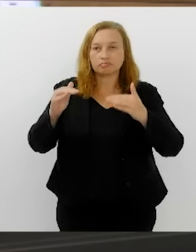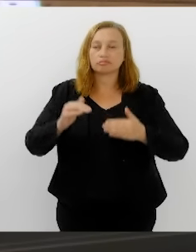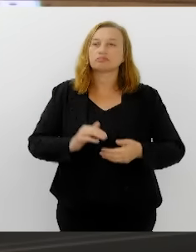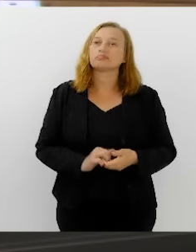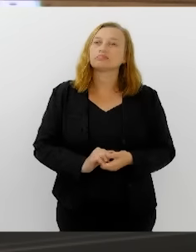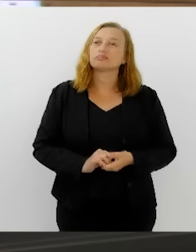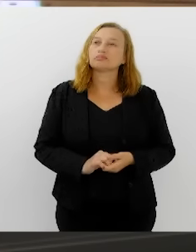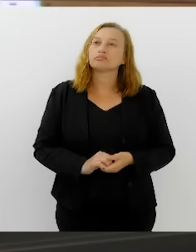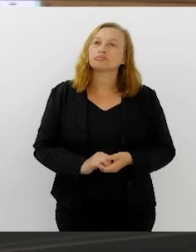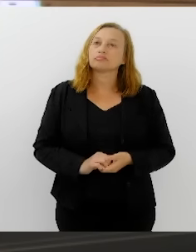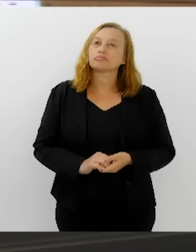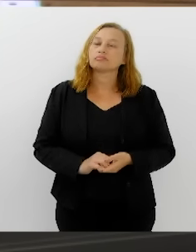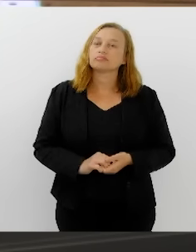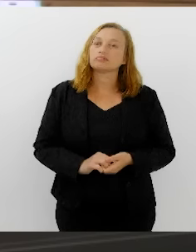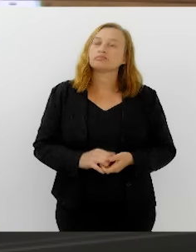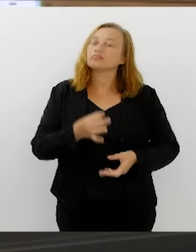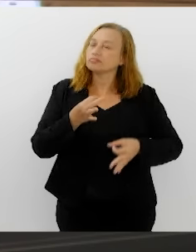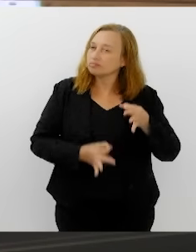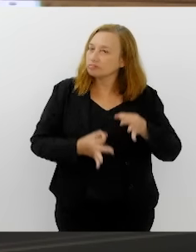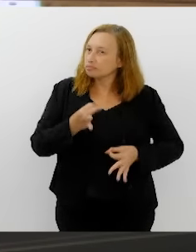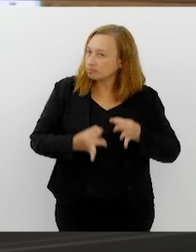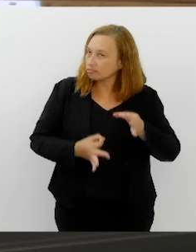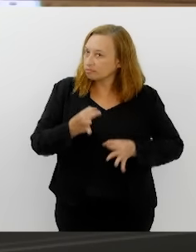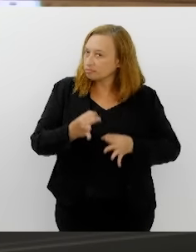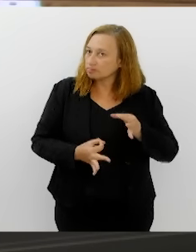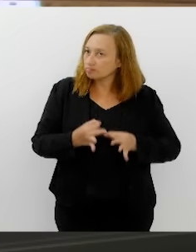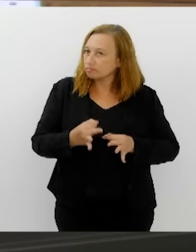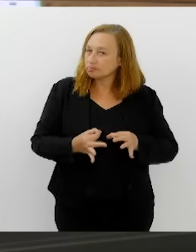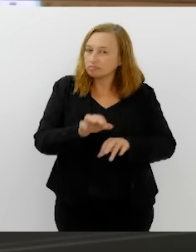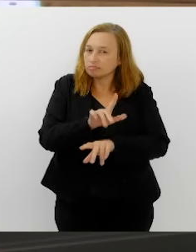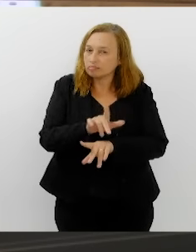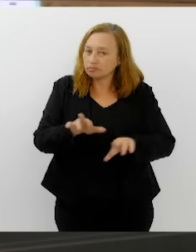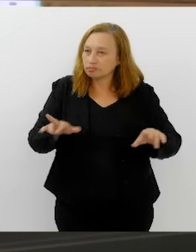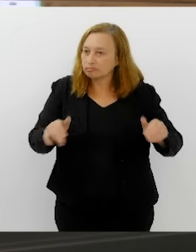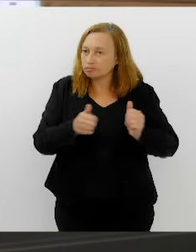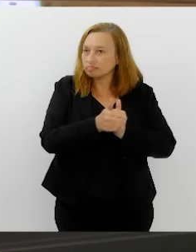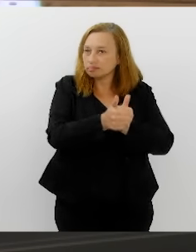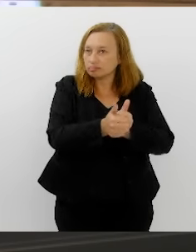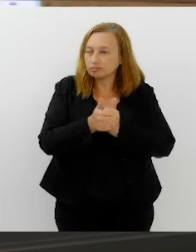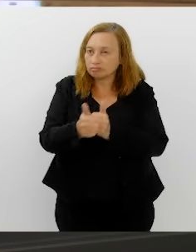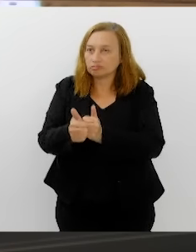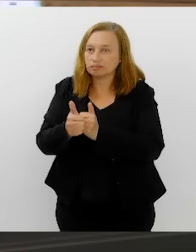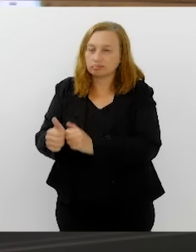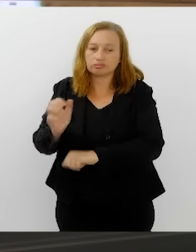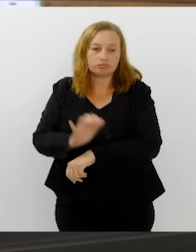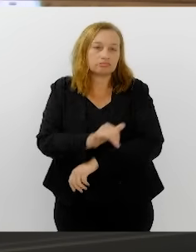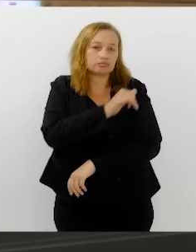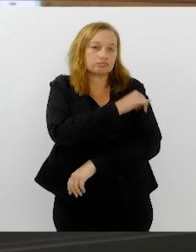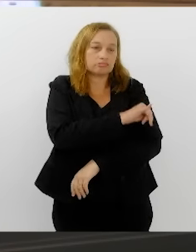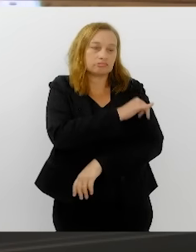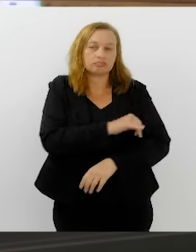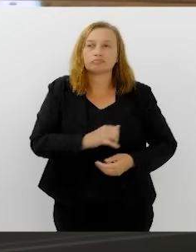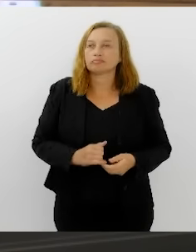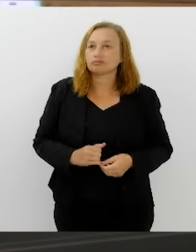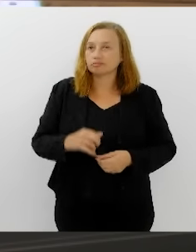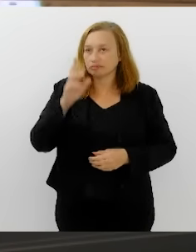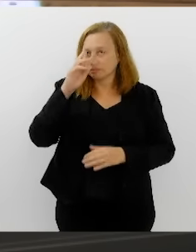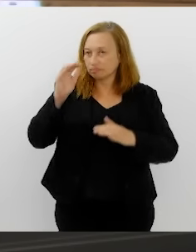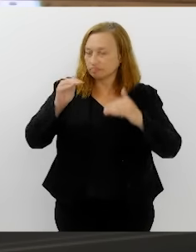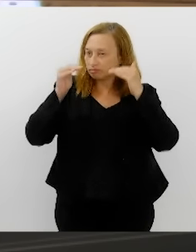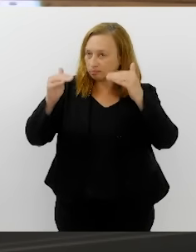implacável em fazer justiça a diversos segmentos aqui no estado do Rio de Janeiro. Vossa Excelência tem sido